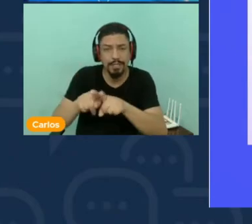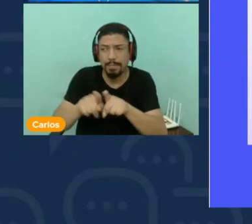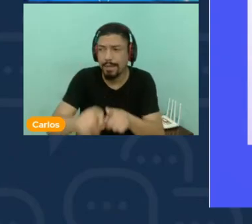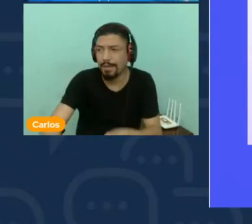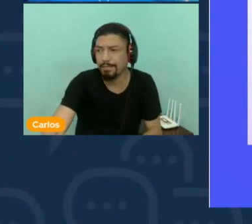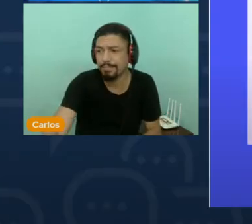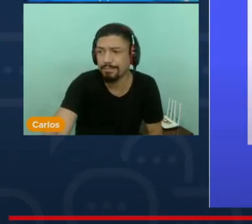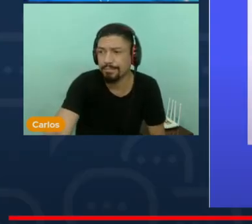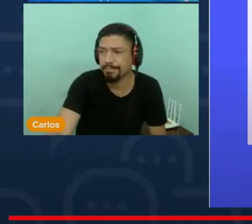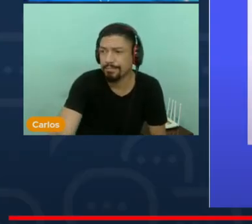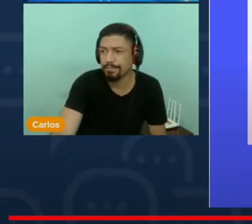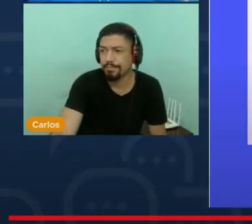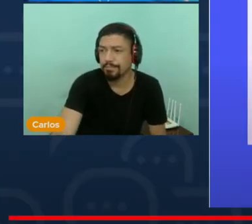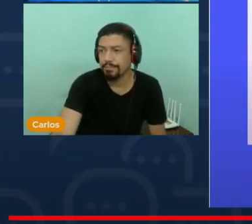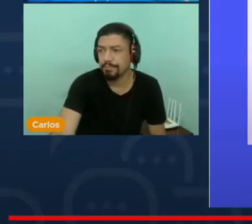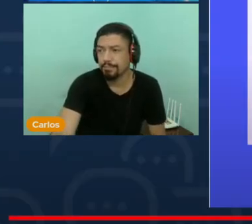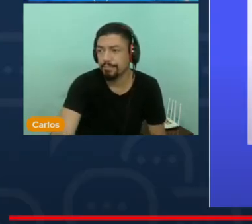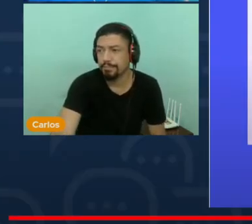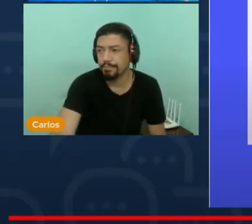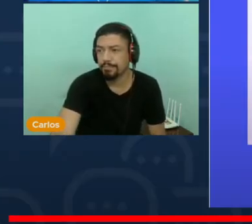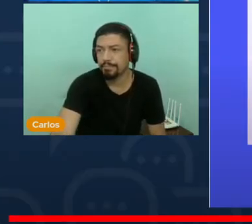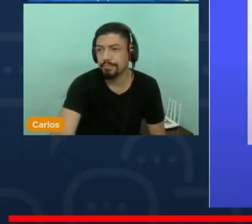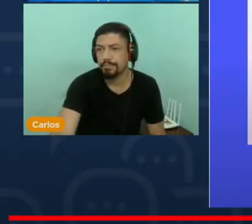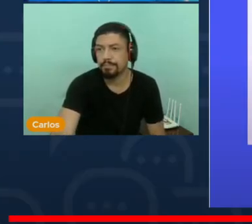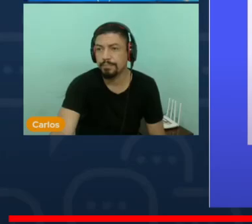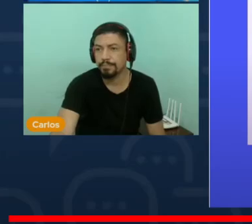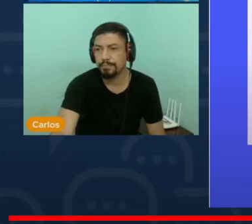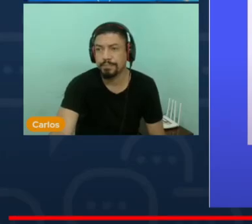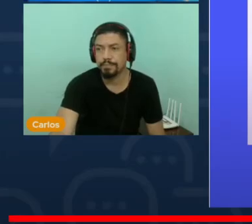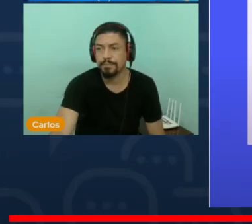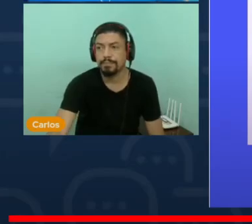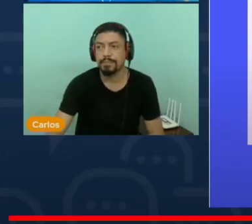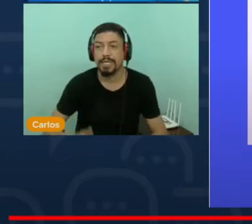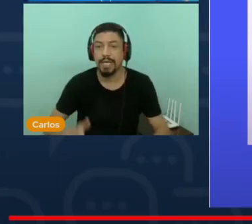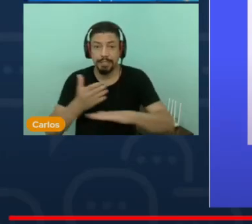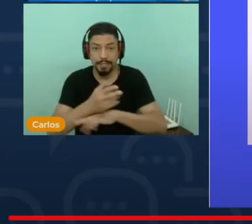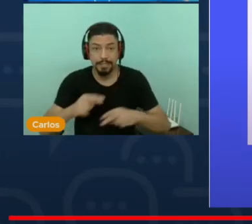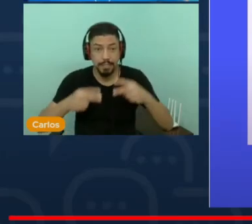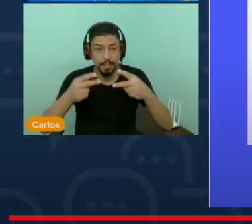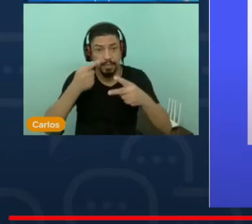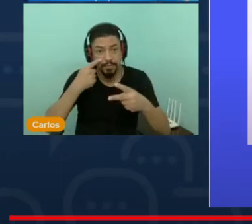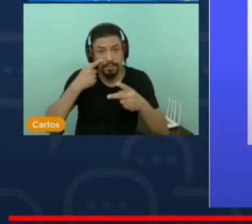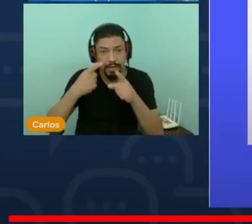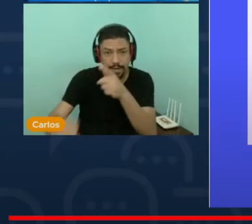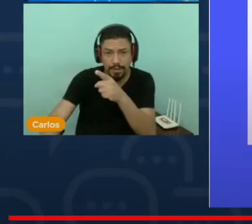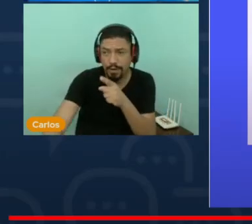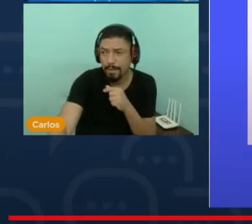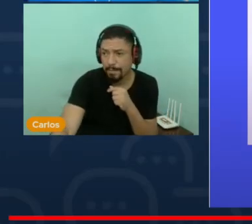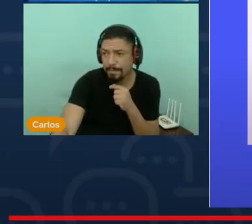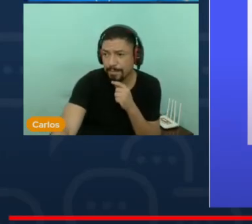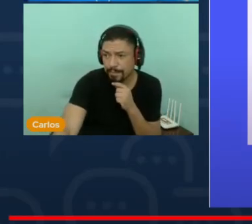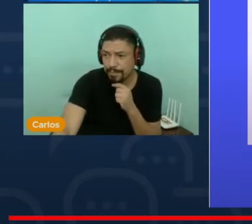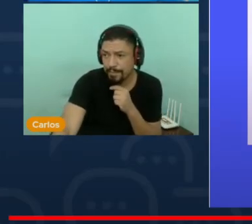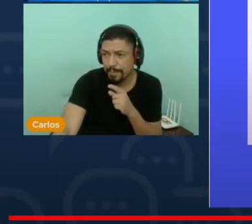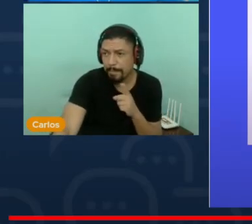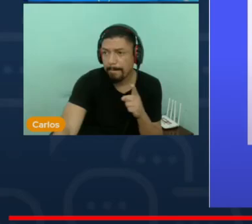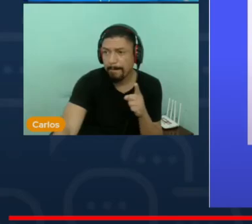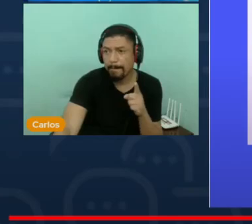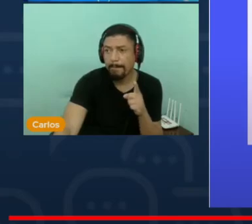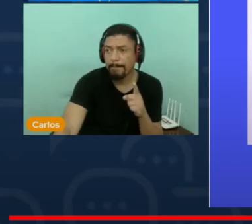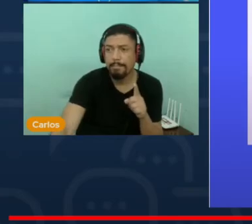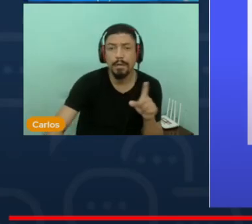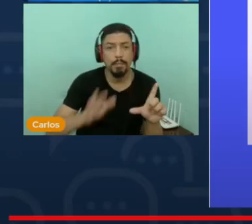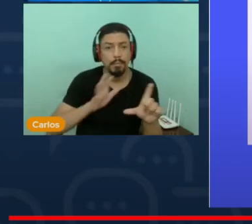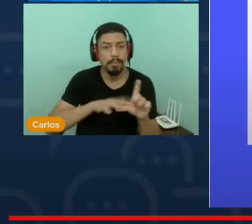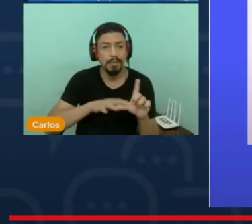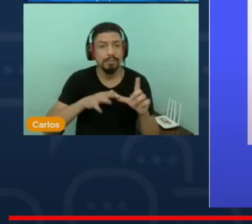aí no chat da live. Acessem, deem uma olhada. É uma plataforma que integra